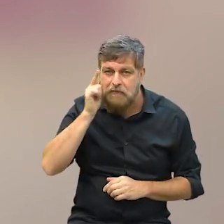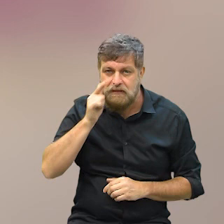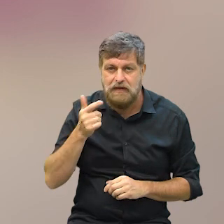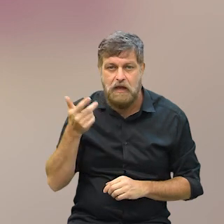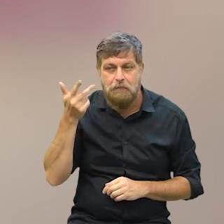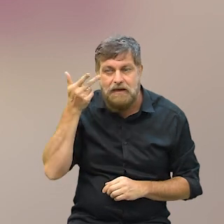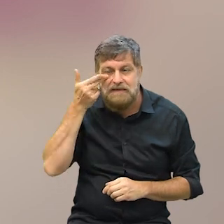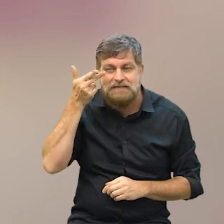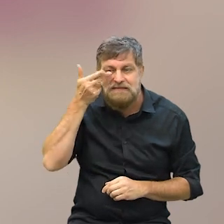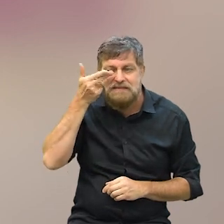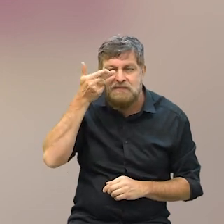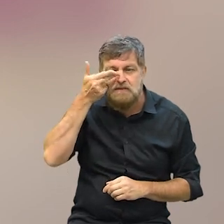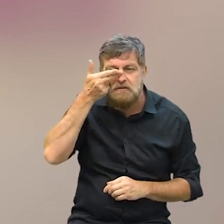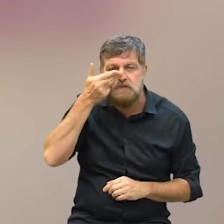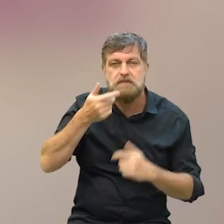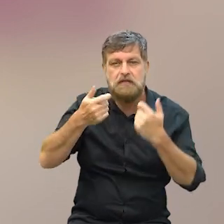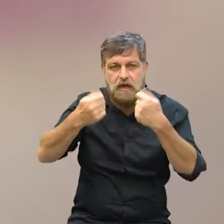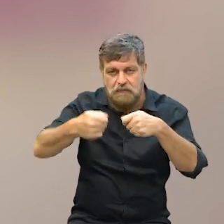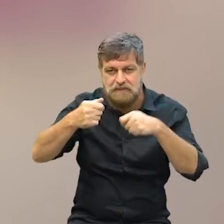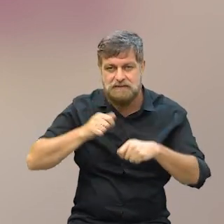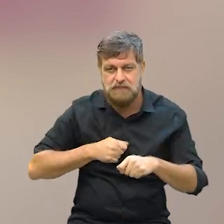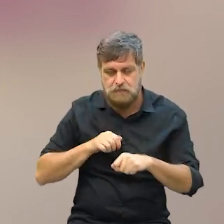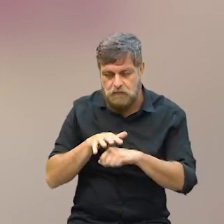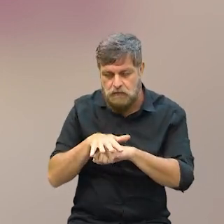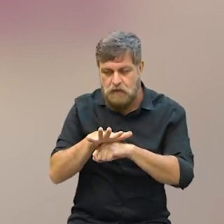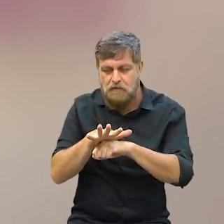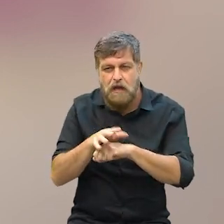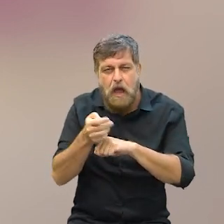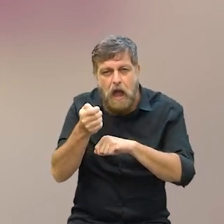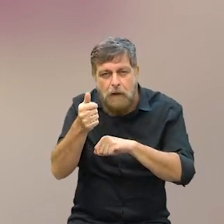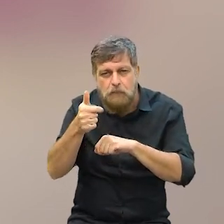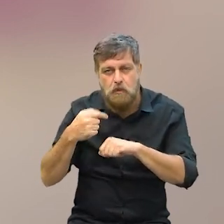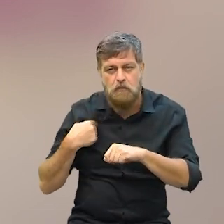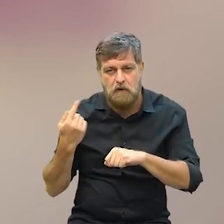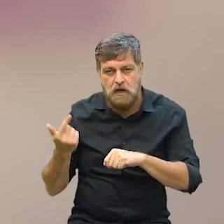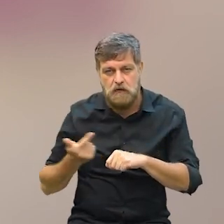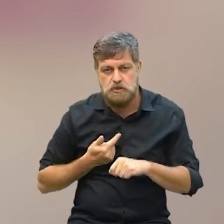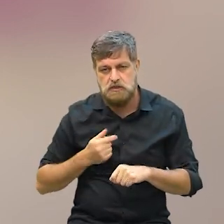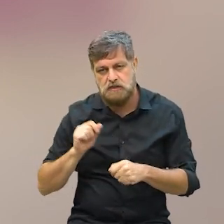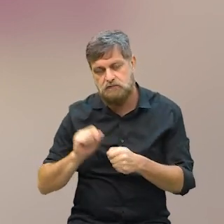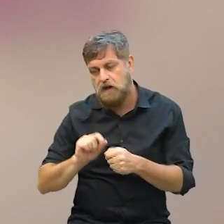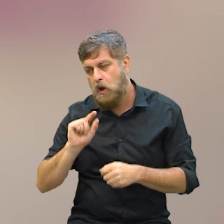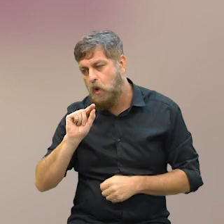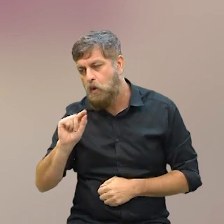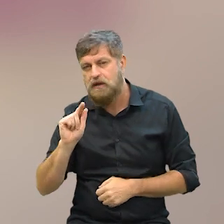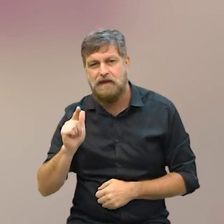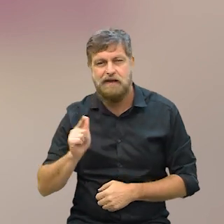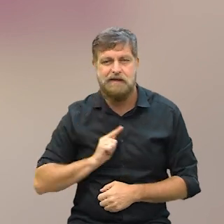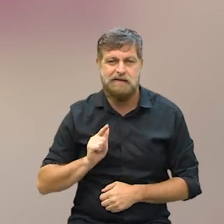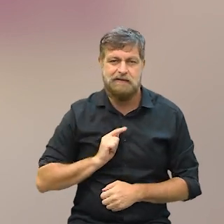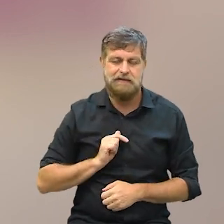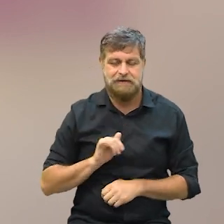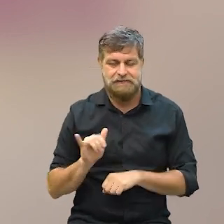uma cirurgia, deve ser feita. Quando o pelo é pouco, pelinho, muitas vezes a gente pode fazer